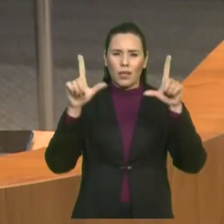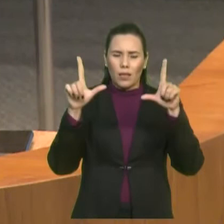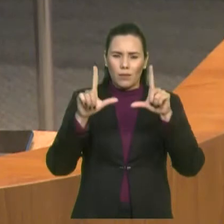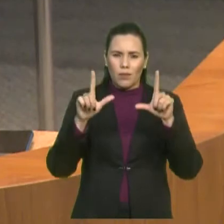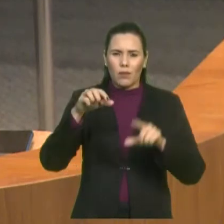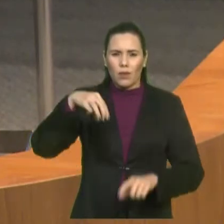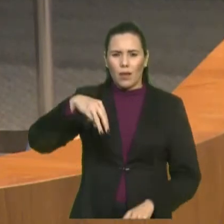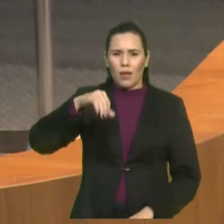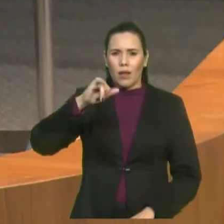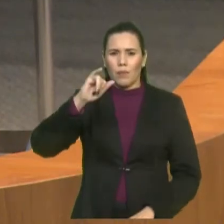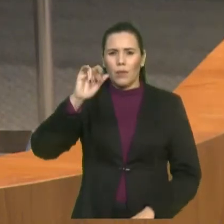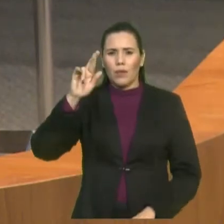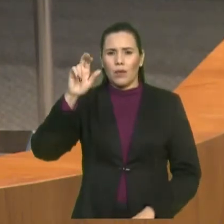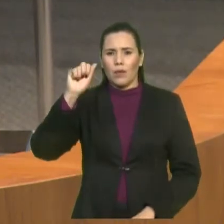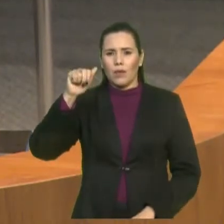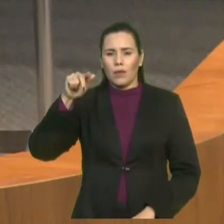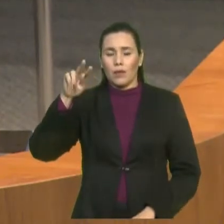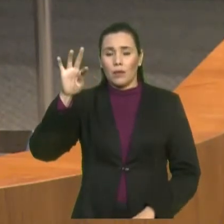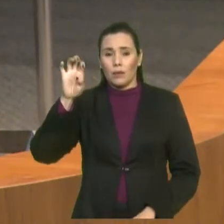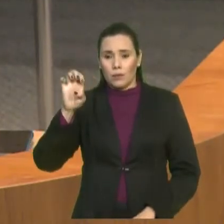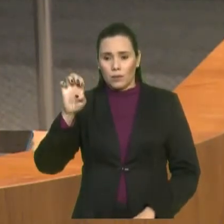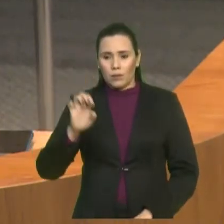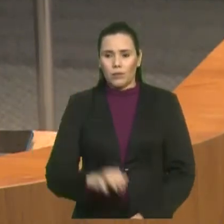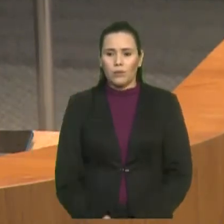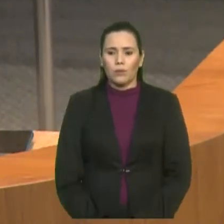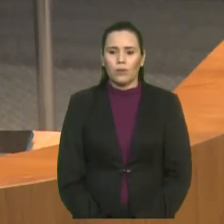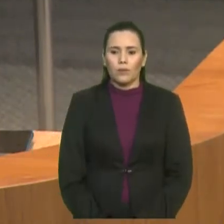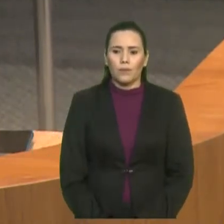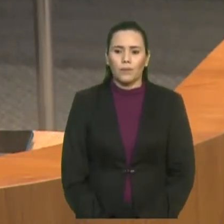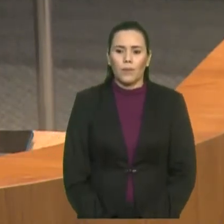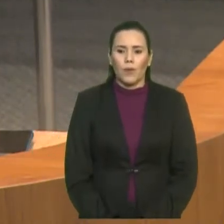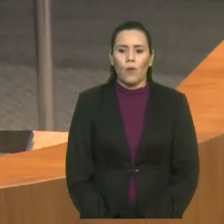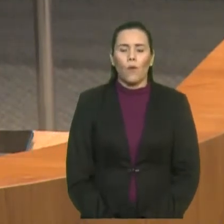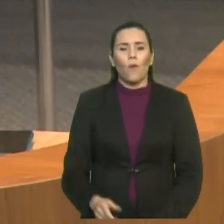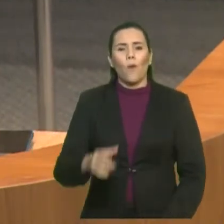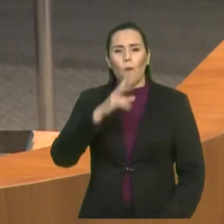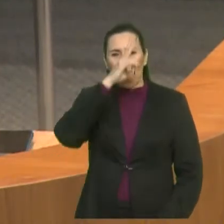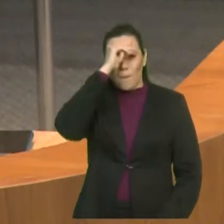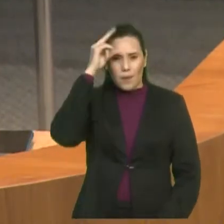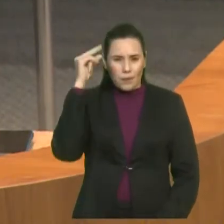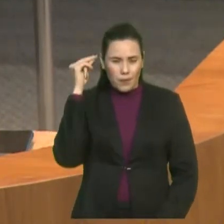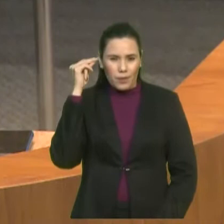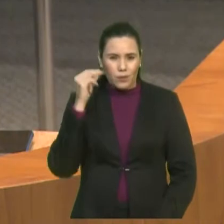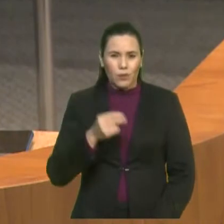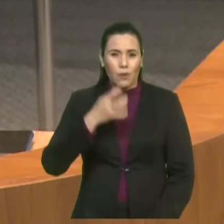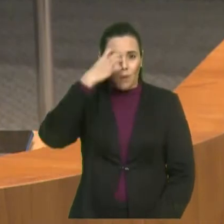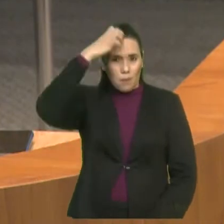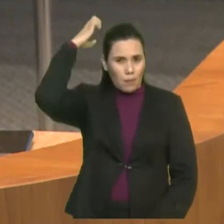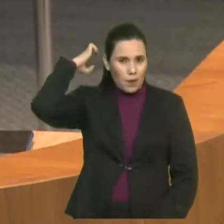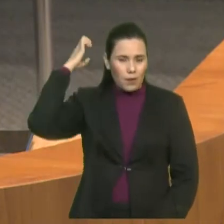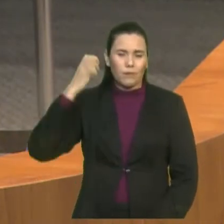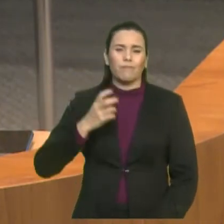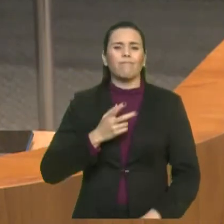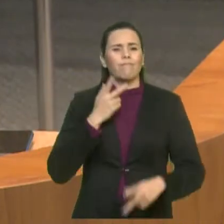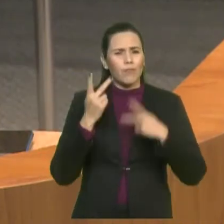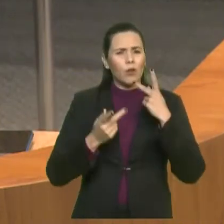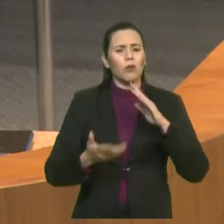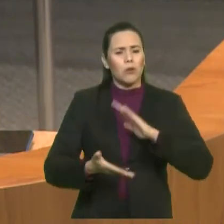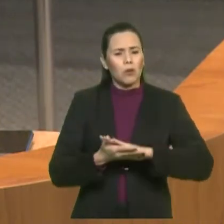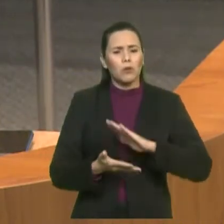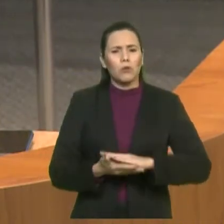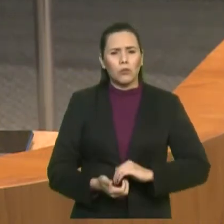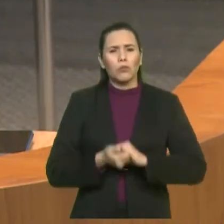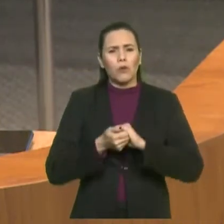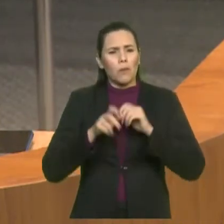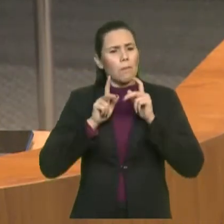prefeito eleito, então candidato, nas suas considerações finais, fez uma referência elogiosa ao prefeito Edivaldo, pela postura